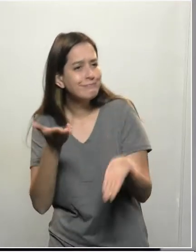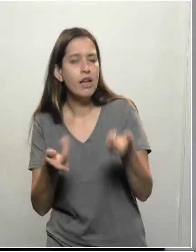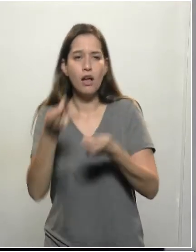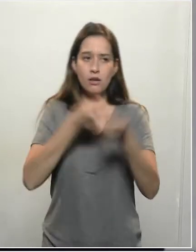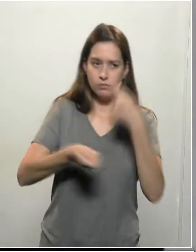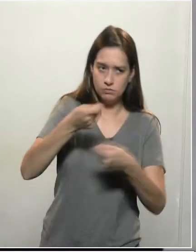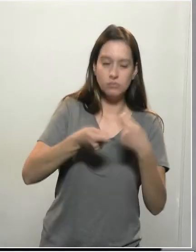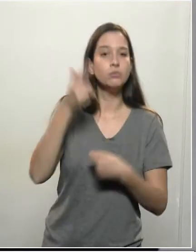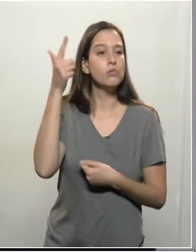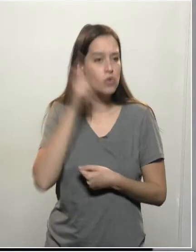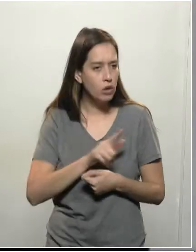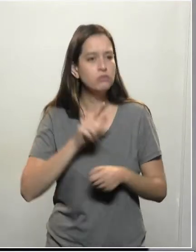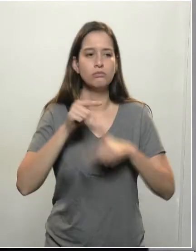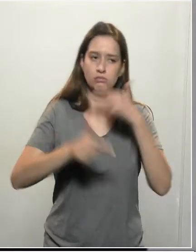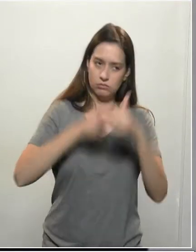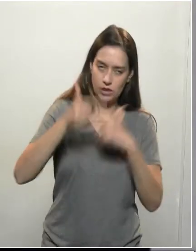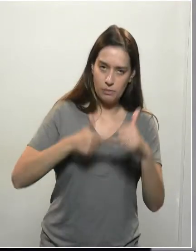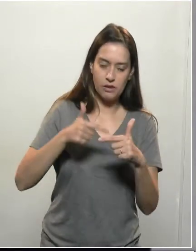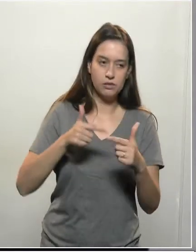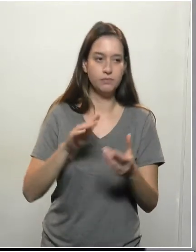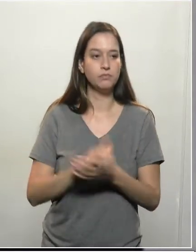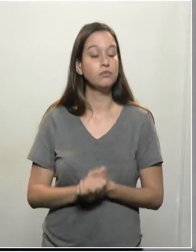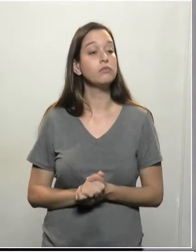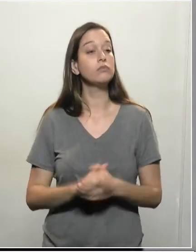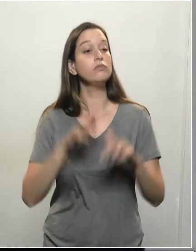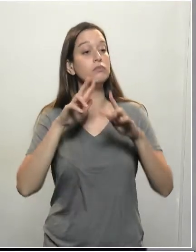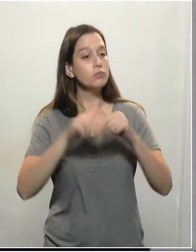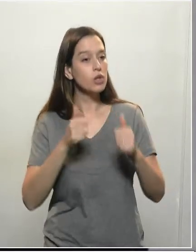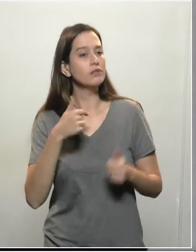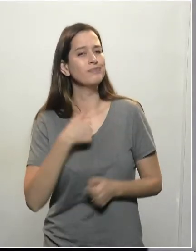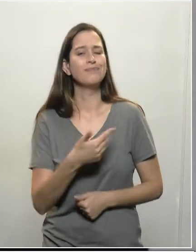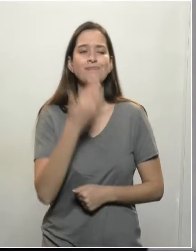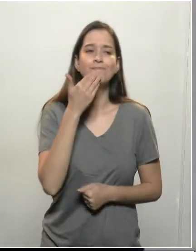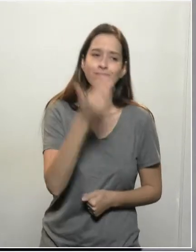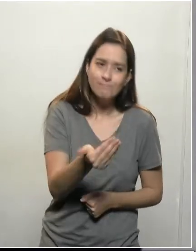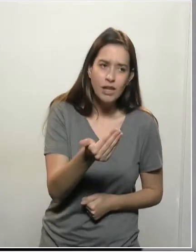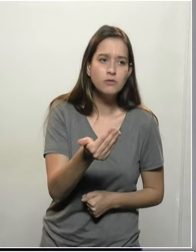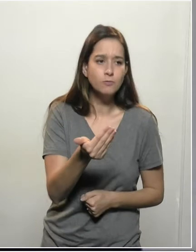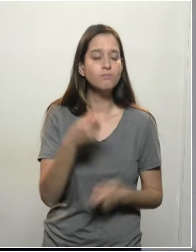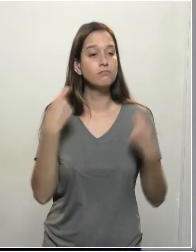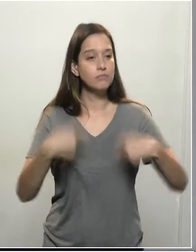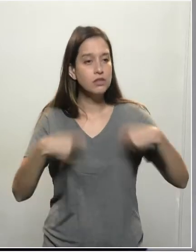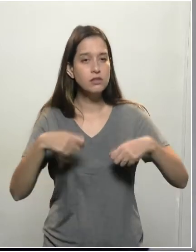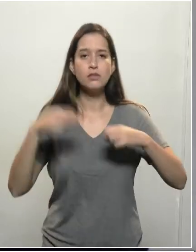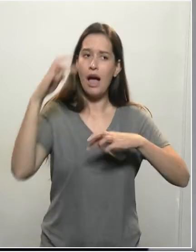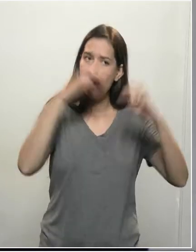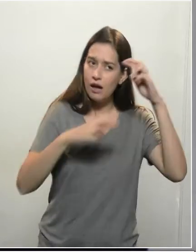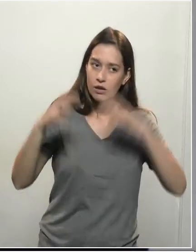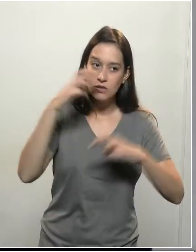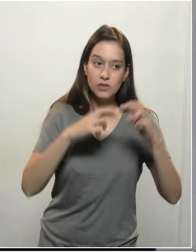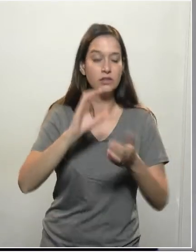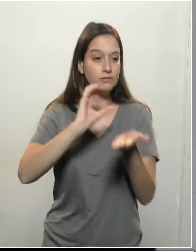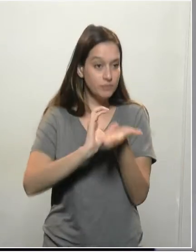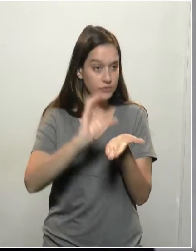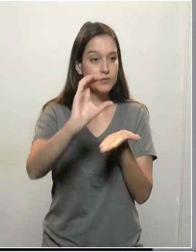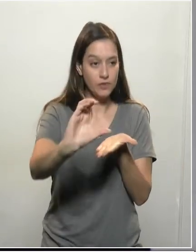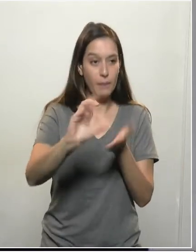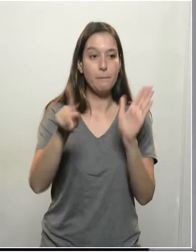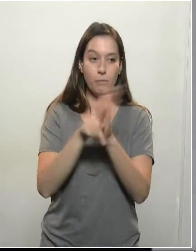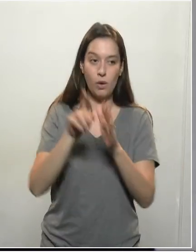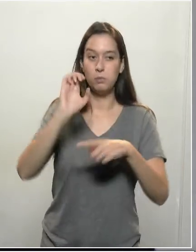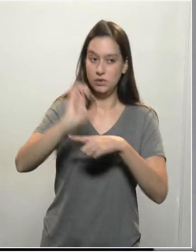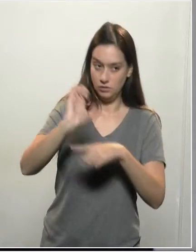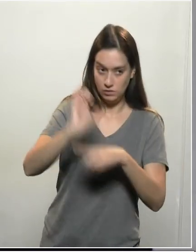Por isso, eu sugiro aqui uma revisão do nosso orçamento com mais dinheiro liberado a esse programa da Agência de Fomento e uma